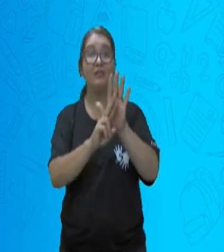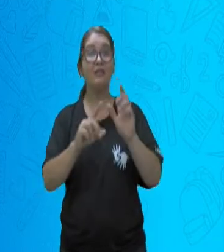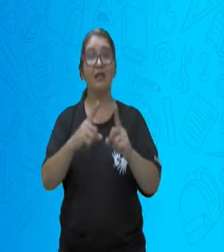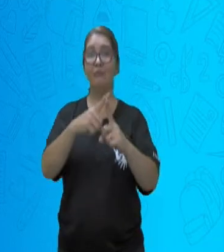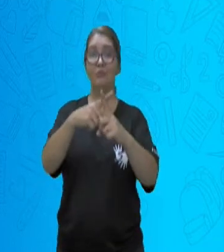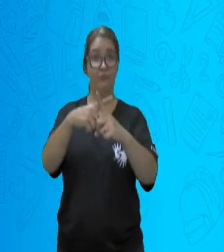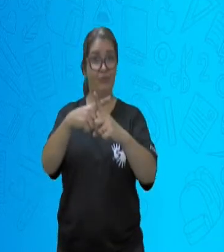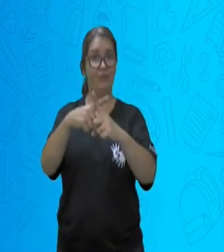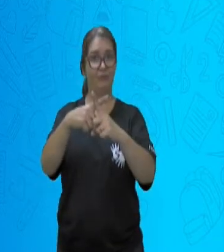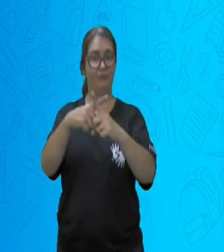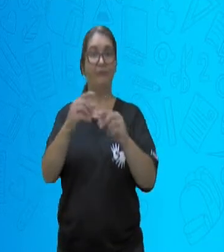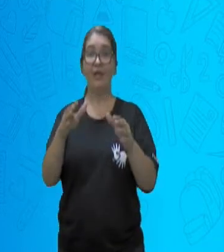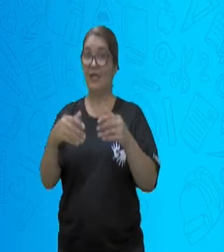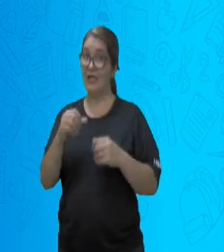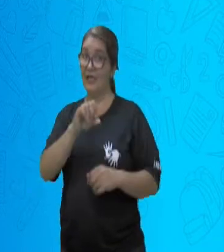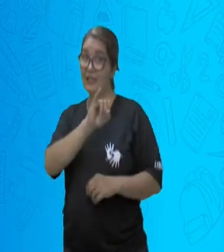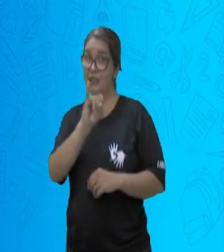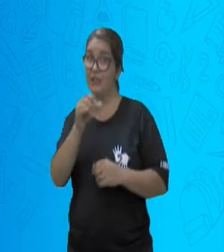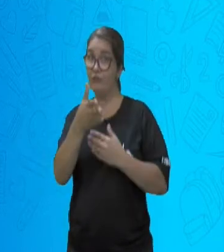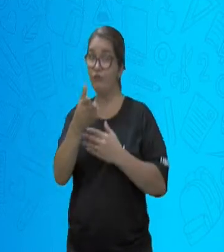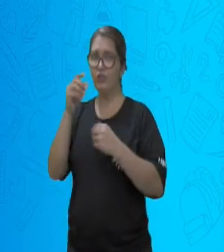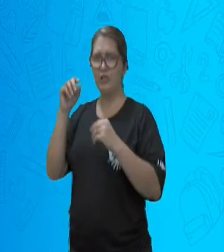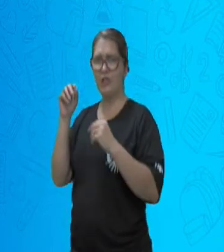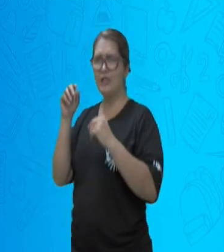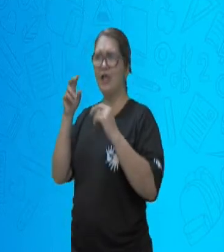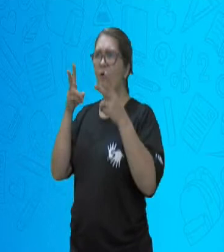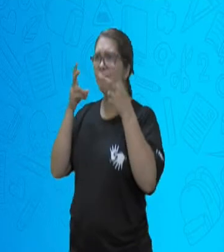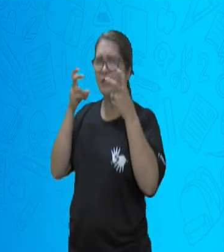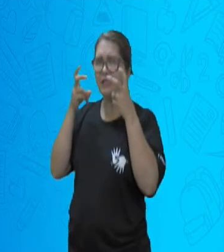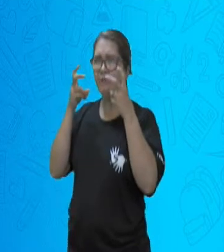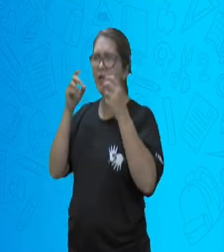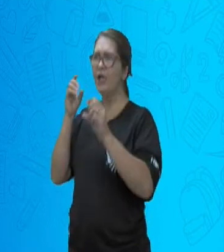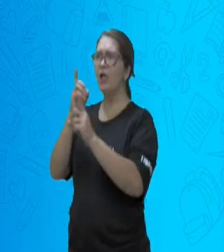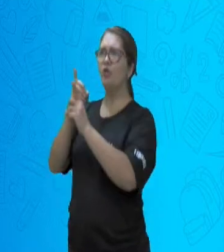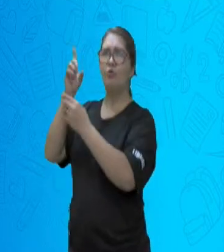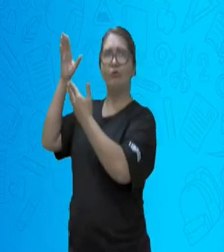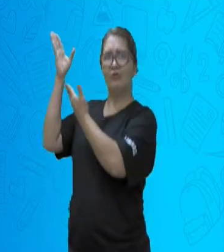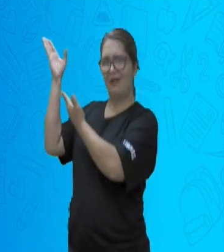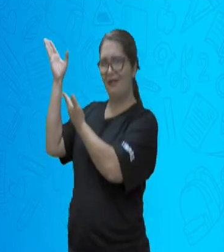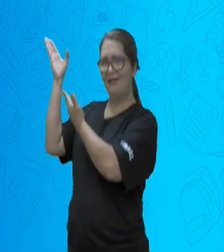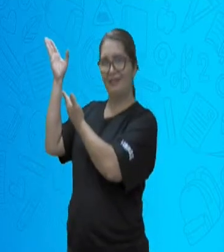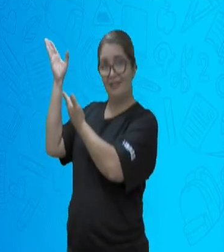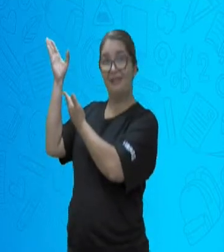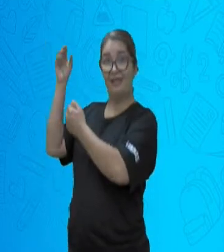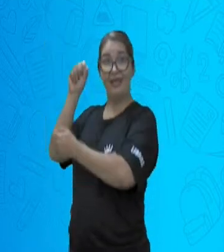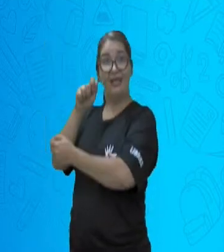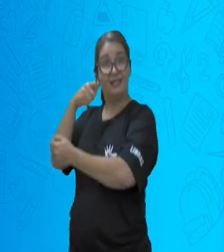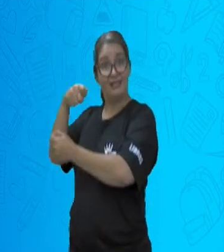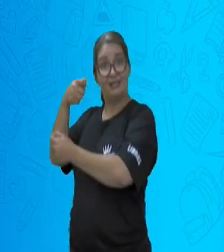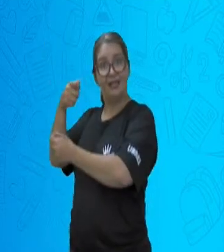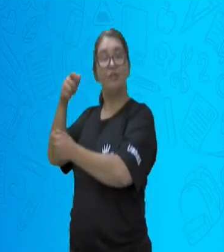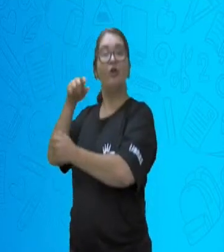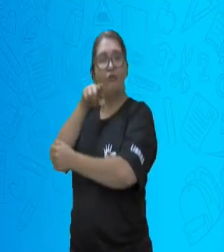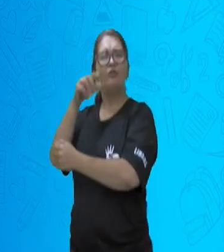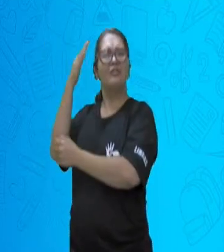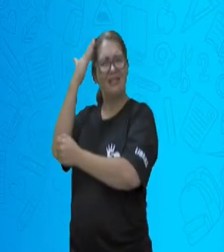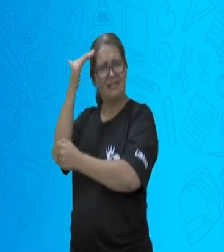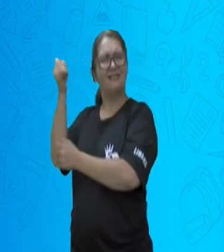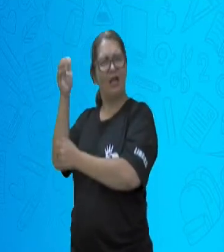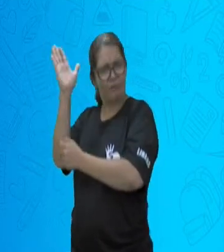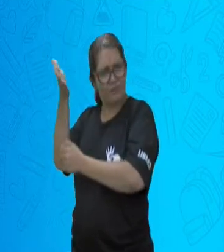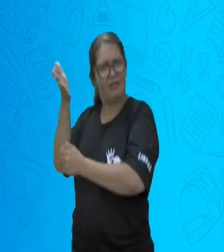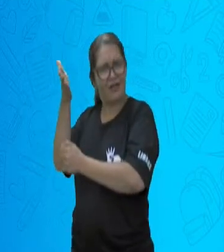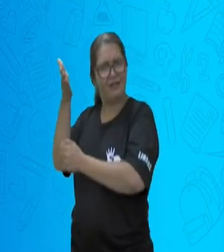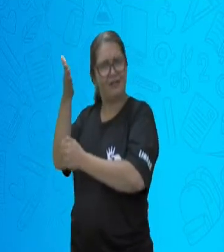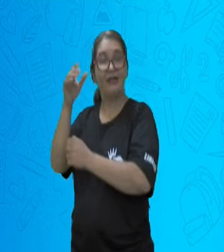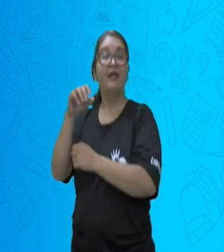quando encontrar uma representação da multiplicação assim, já sabe do que se trata.